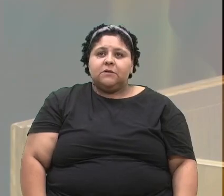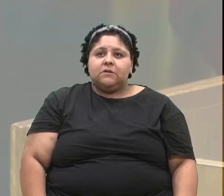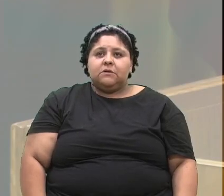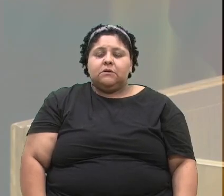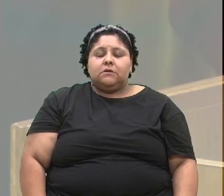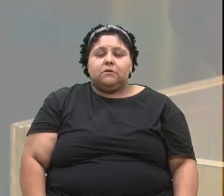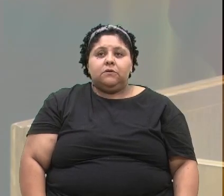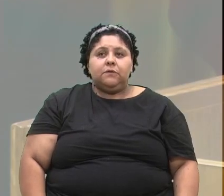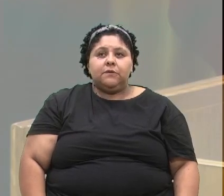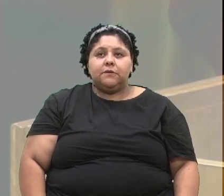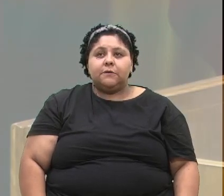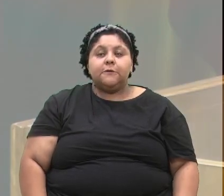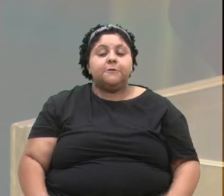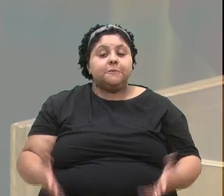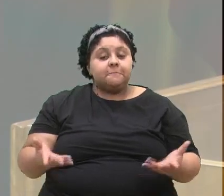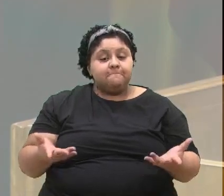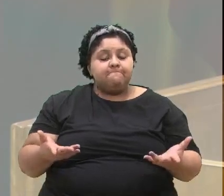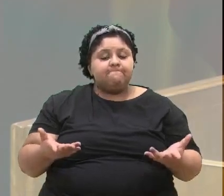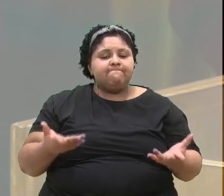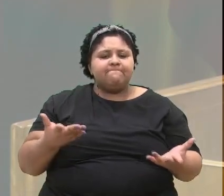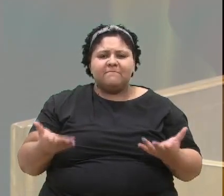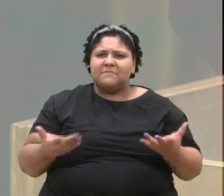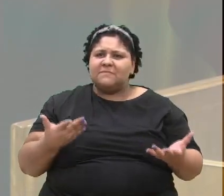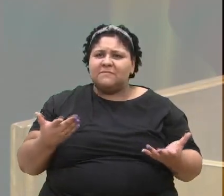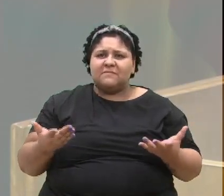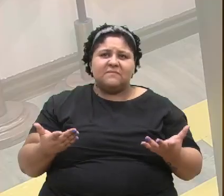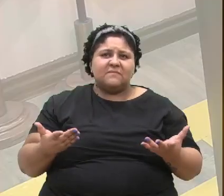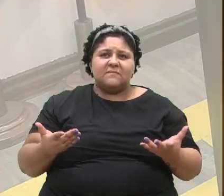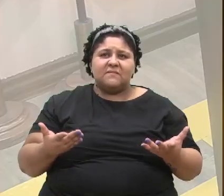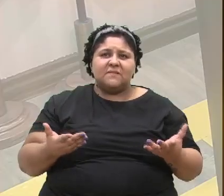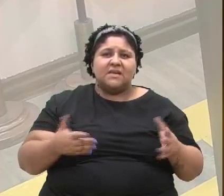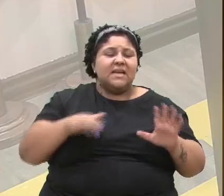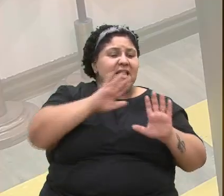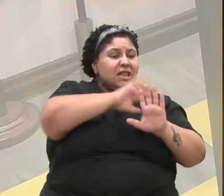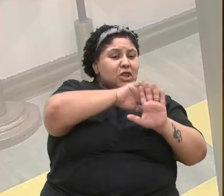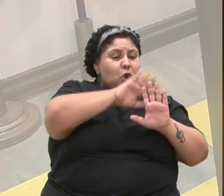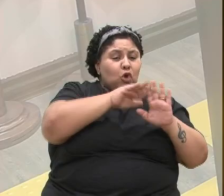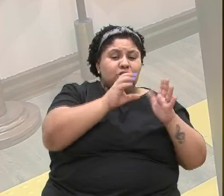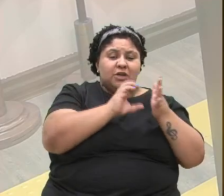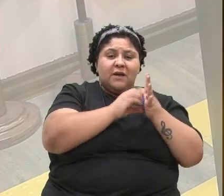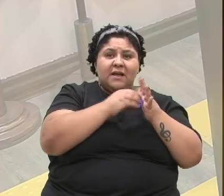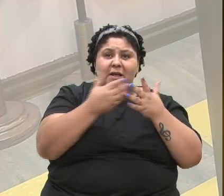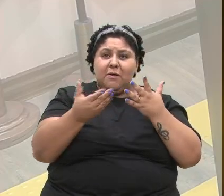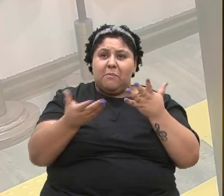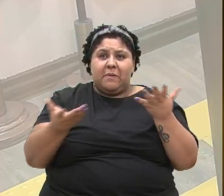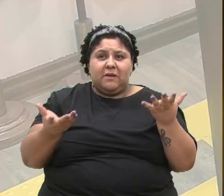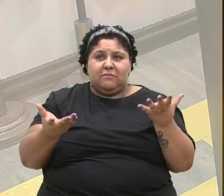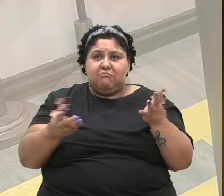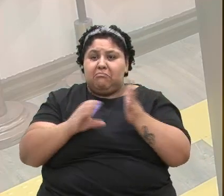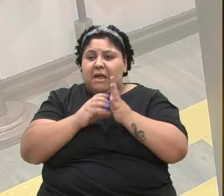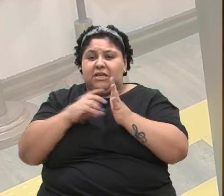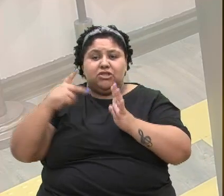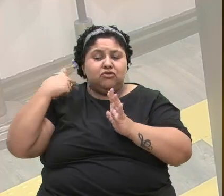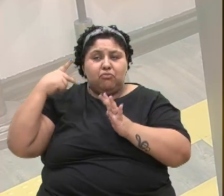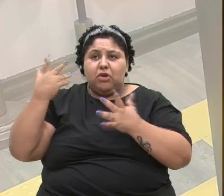ICMS então a gente Independente de ideologia partidária Independente de partido